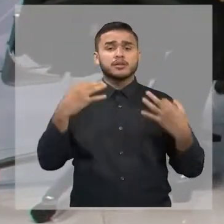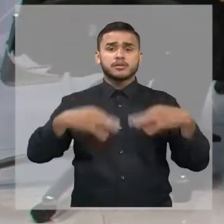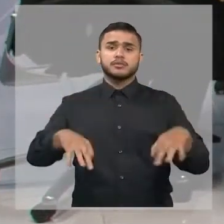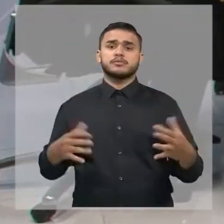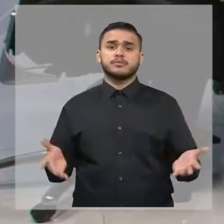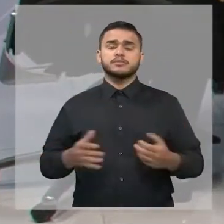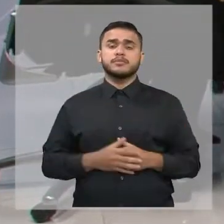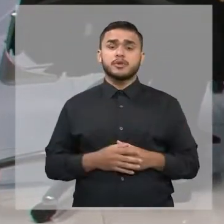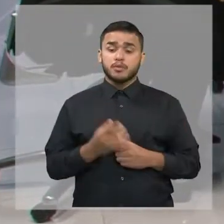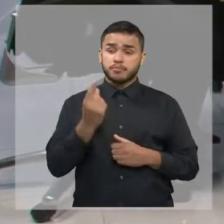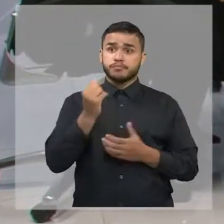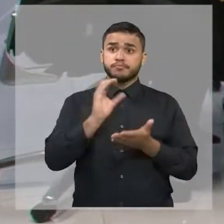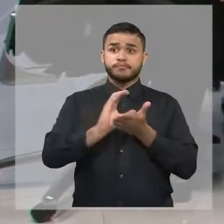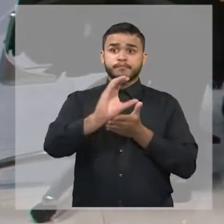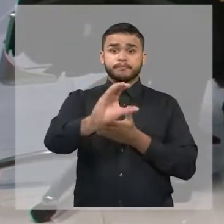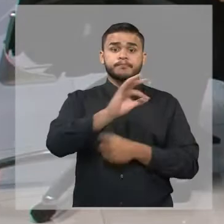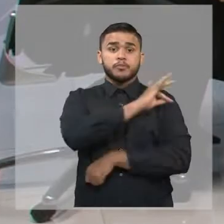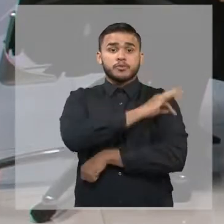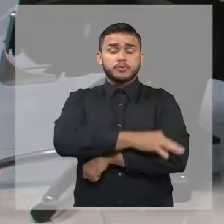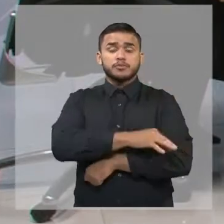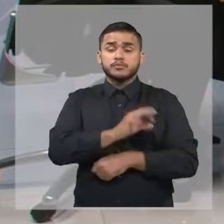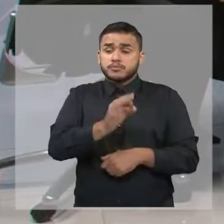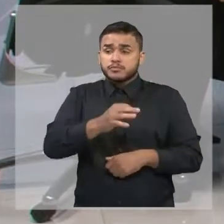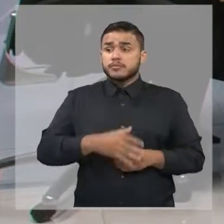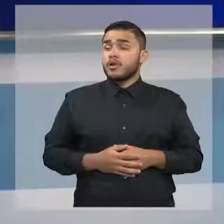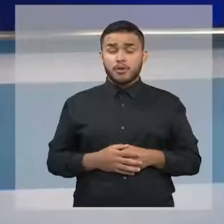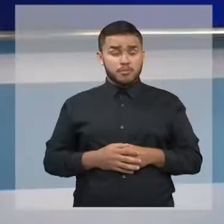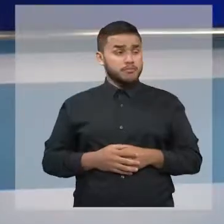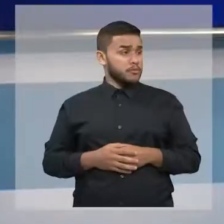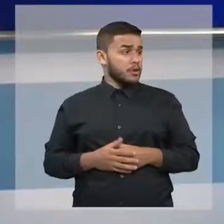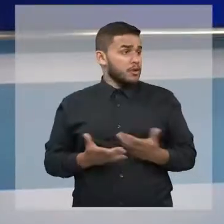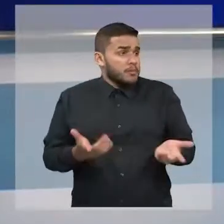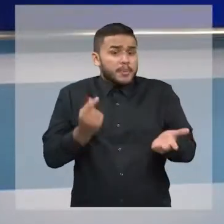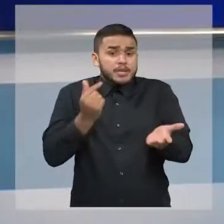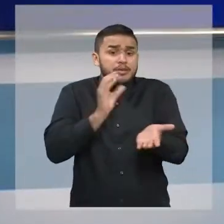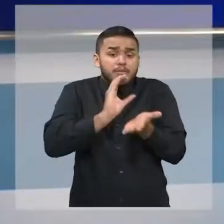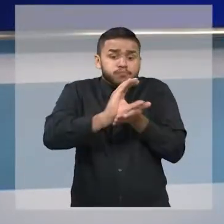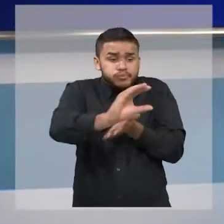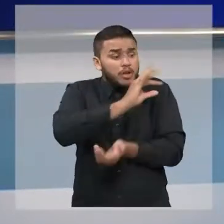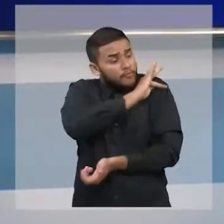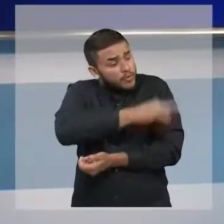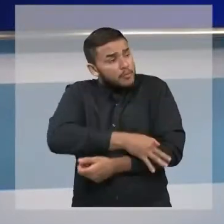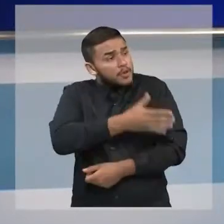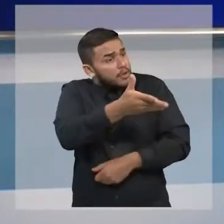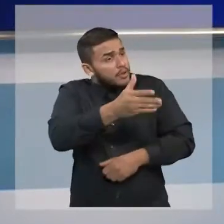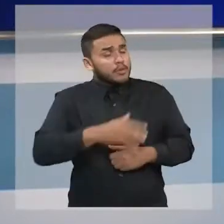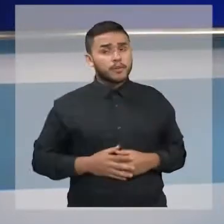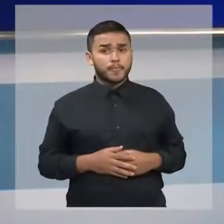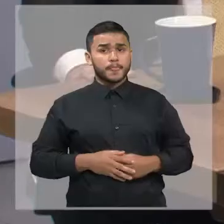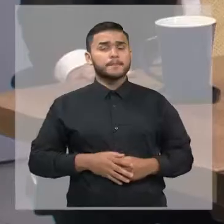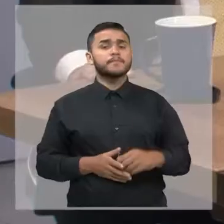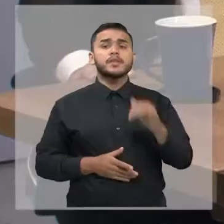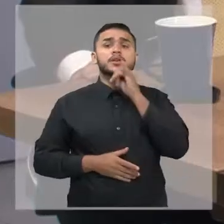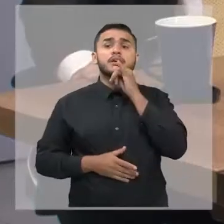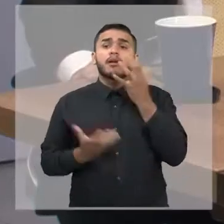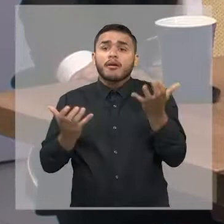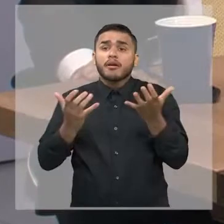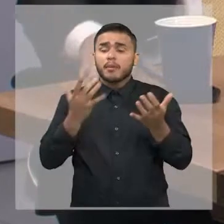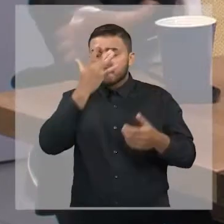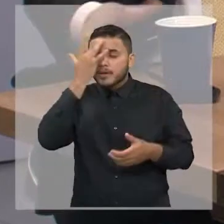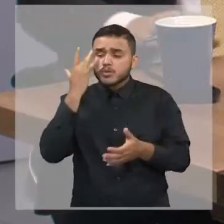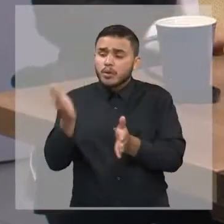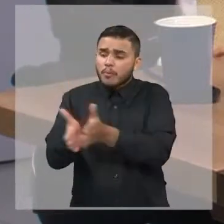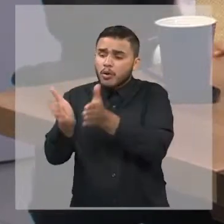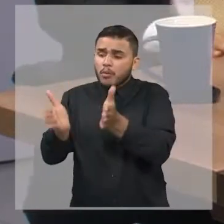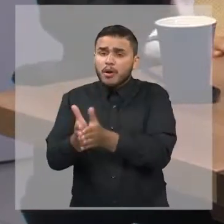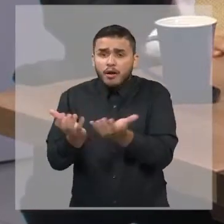no ensino fundamental. E eu não sou contra Mas também é o Estado financiar o ensino superior, não, Arnaldo. Me parece que o aluno carente quer o quê, Arnaldo? Ele quer estudar. Ele